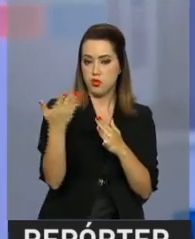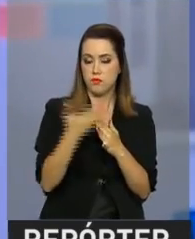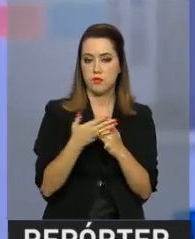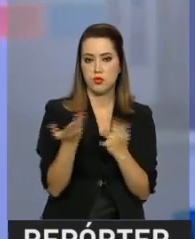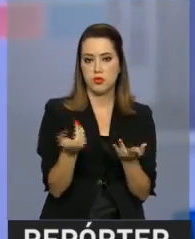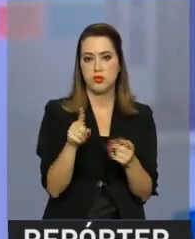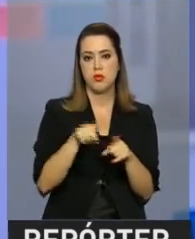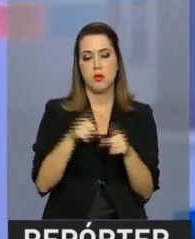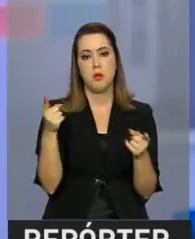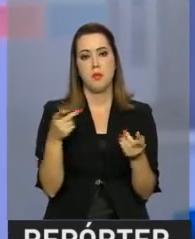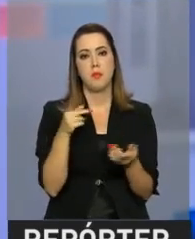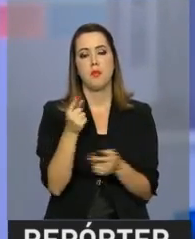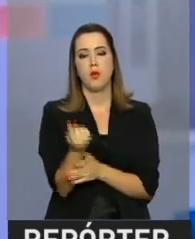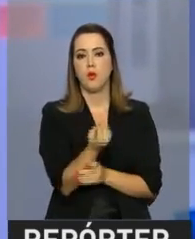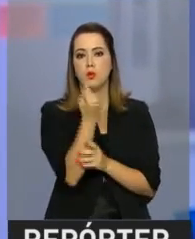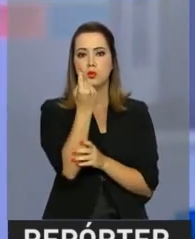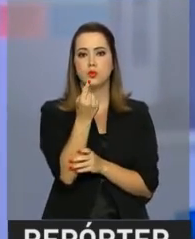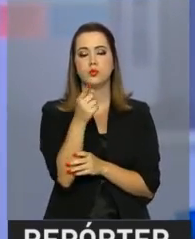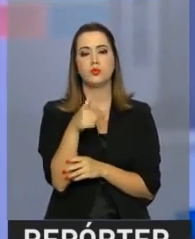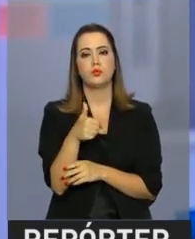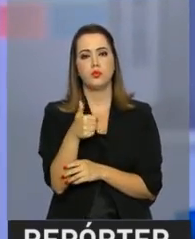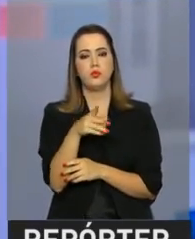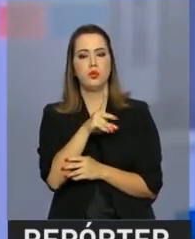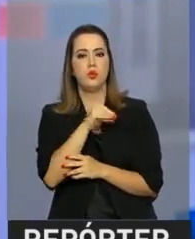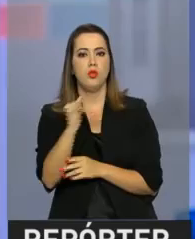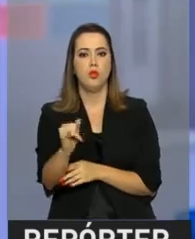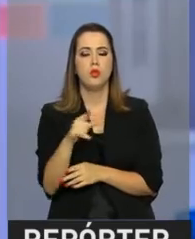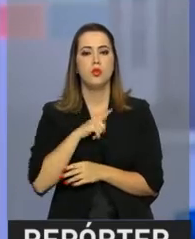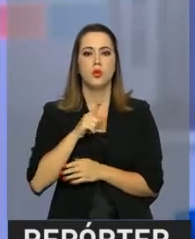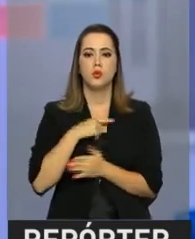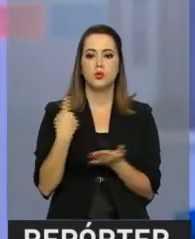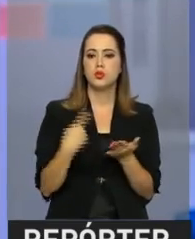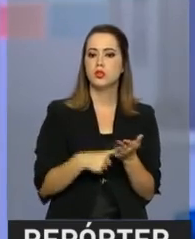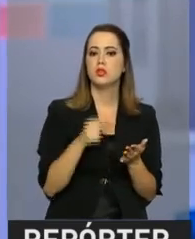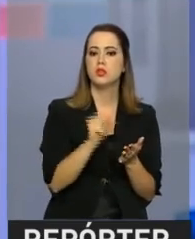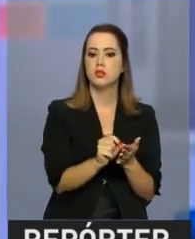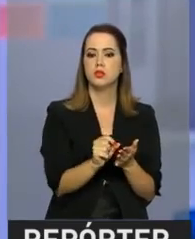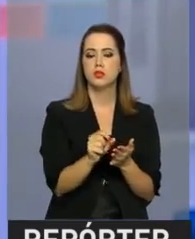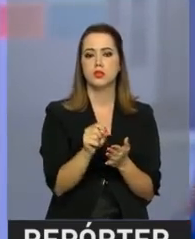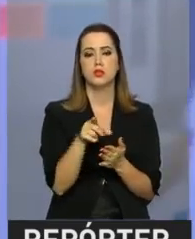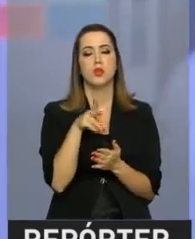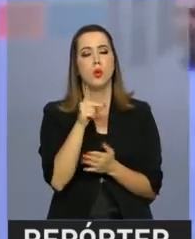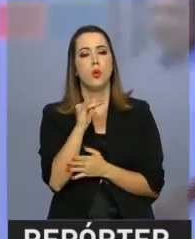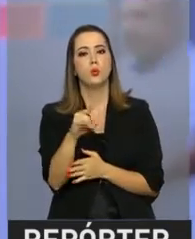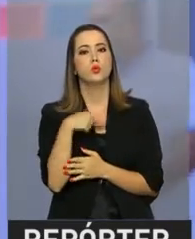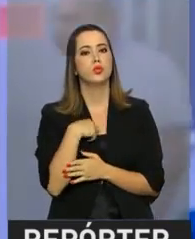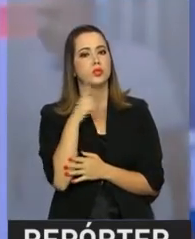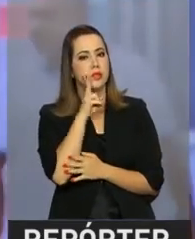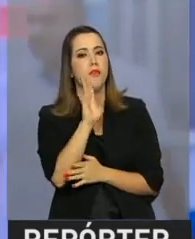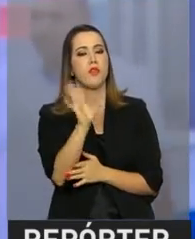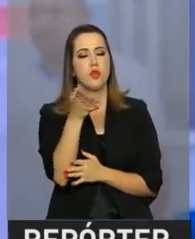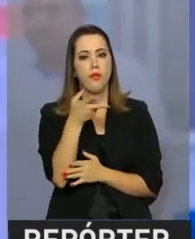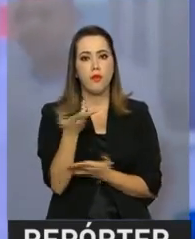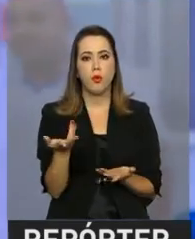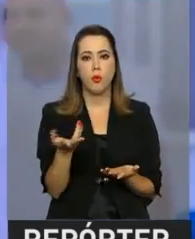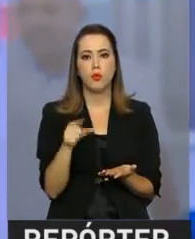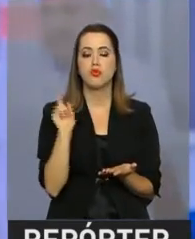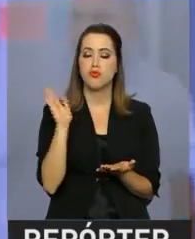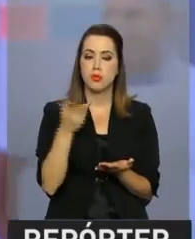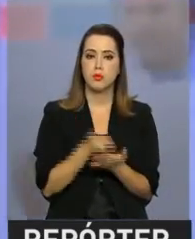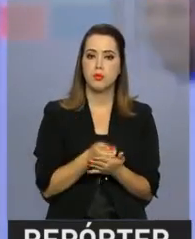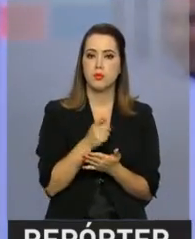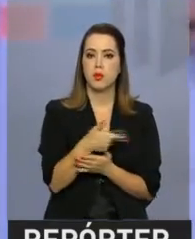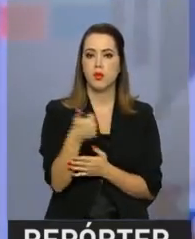R$ 2.762,04. Sendo que um ano, no caso, tem a data que eu não me recordo bem, mas tem a data aqui, no caso que nem você mesmo viu. Então essa foi a que